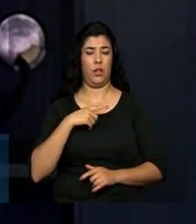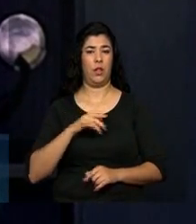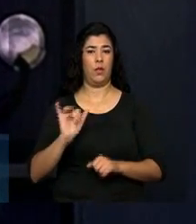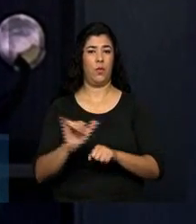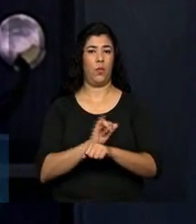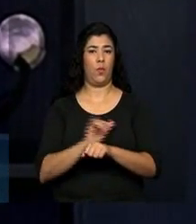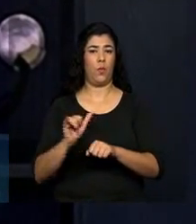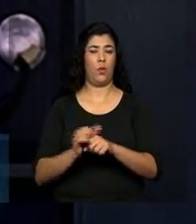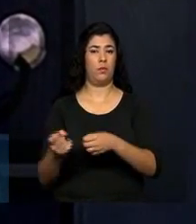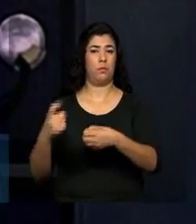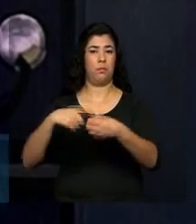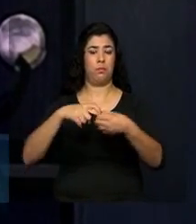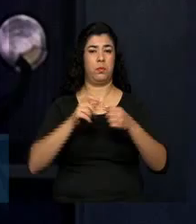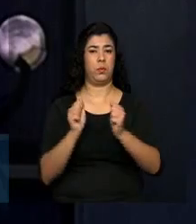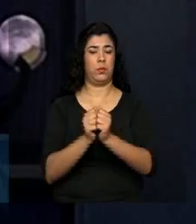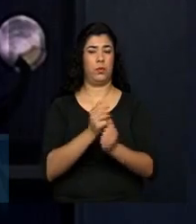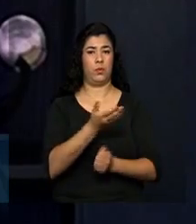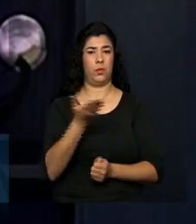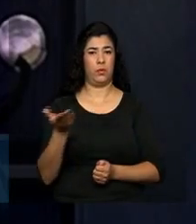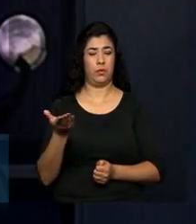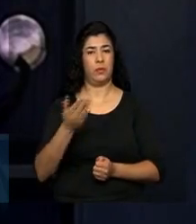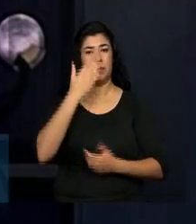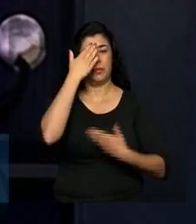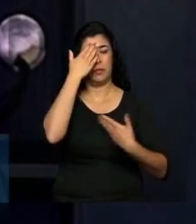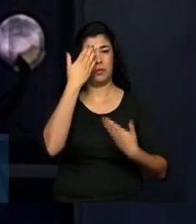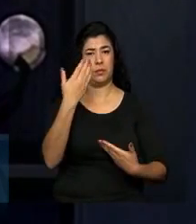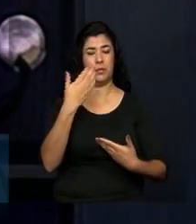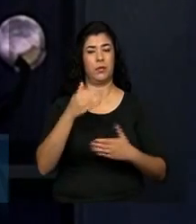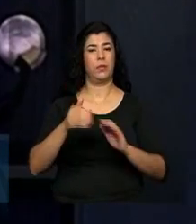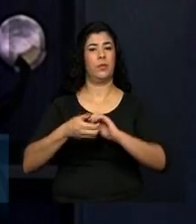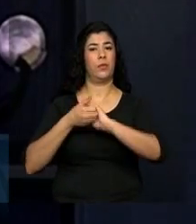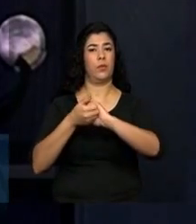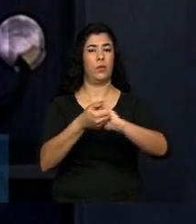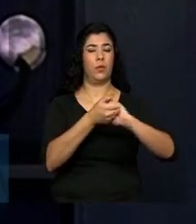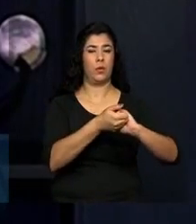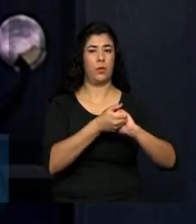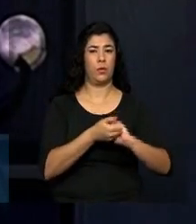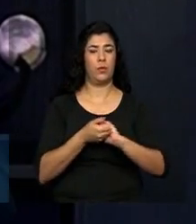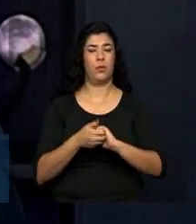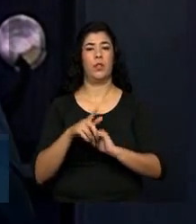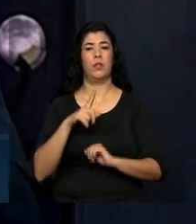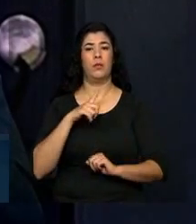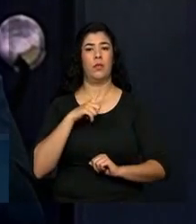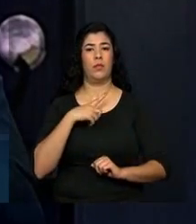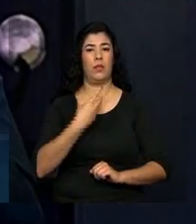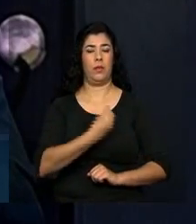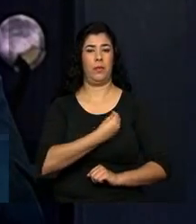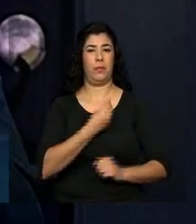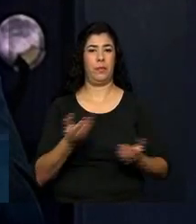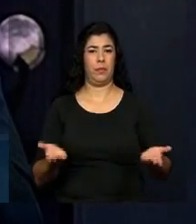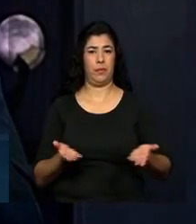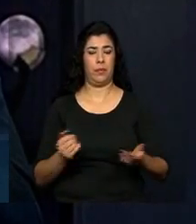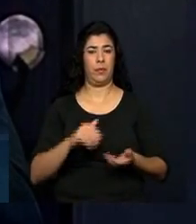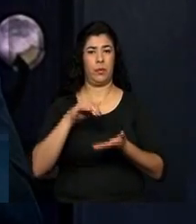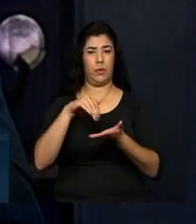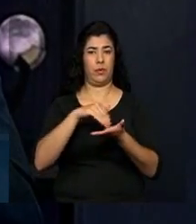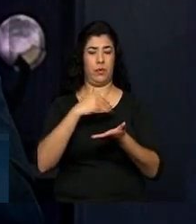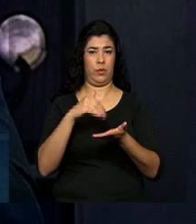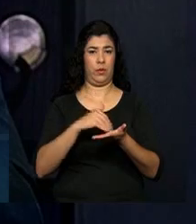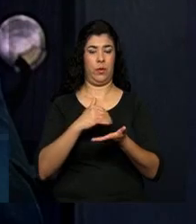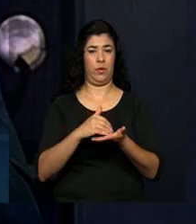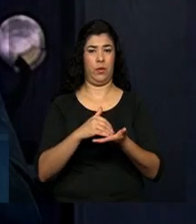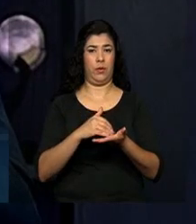Então queria primeiramente agradecer a todos vocês cumprimentar aqui a secretários